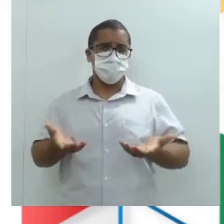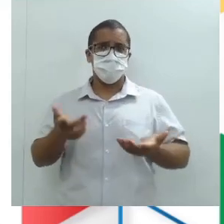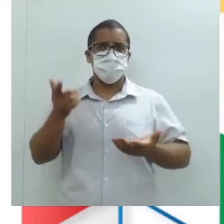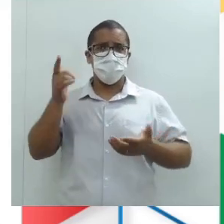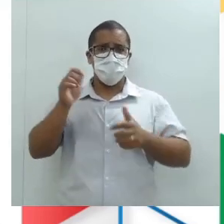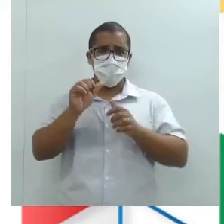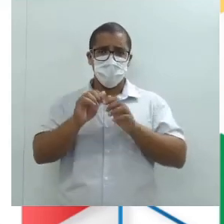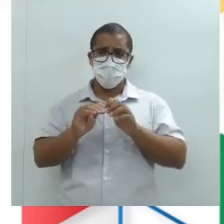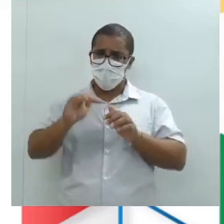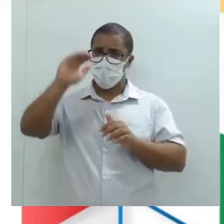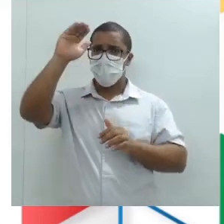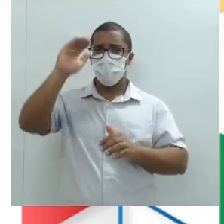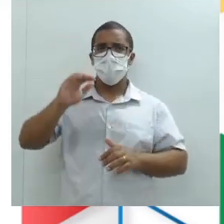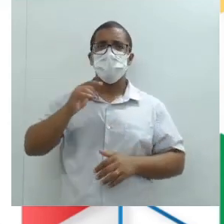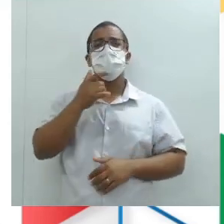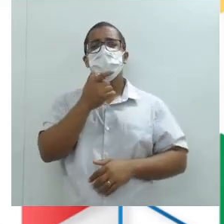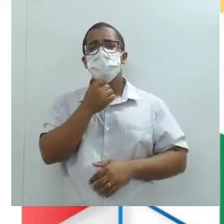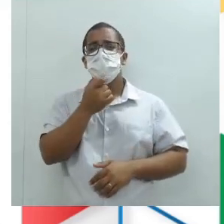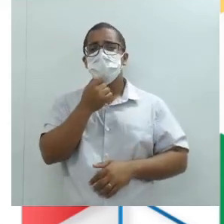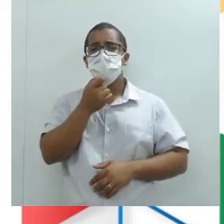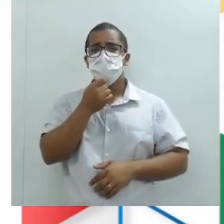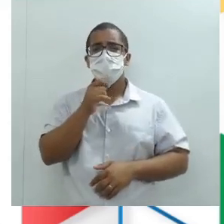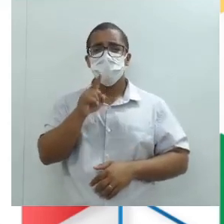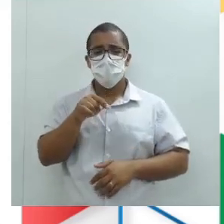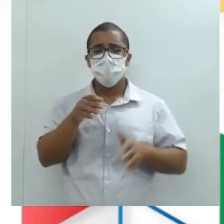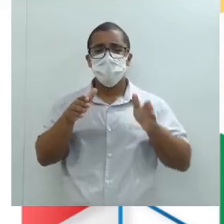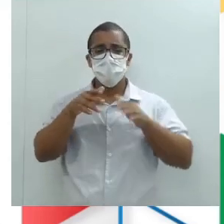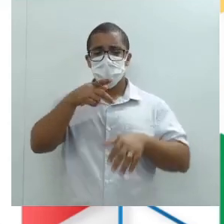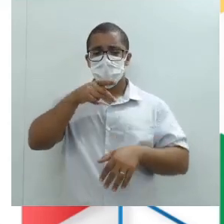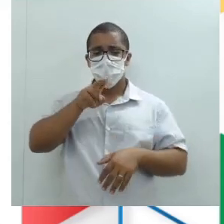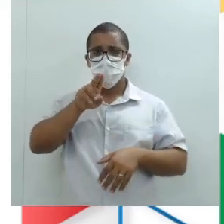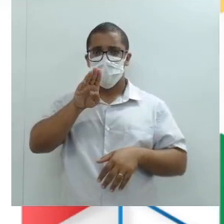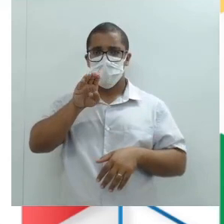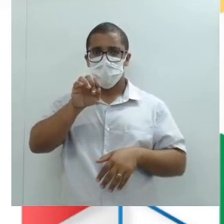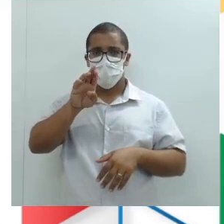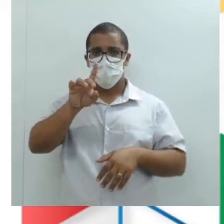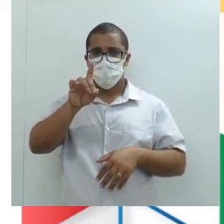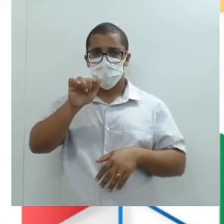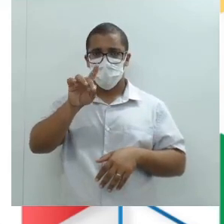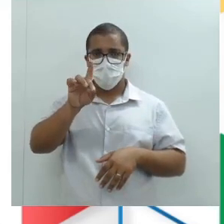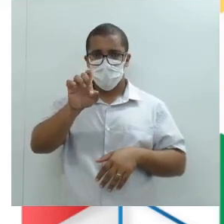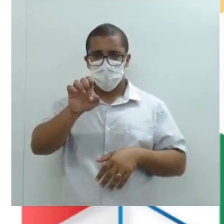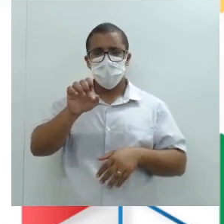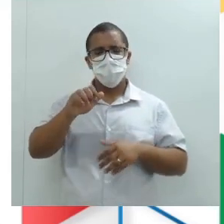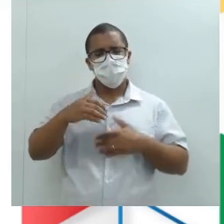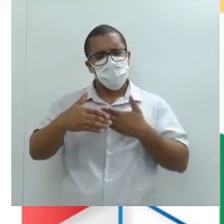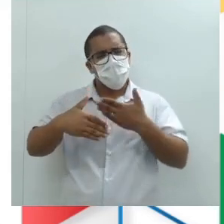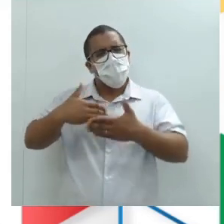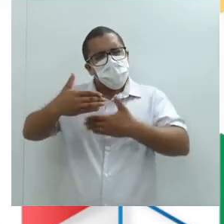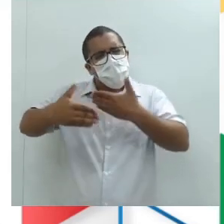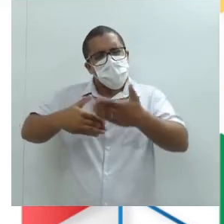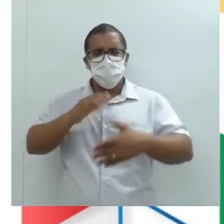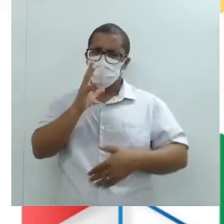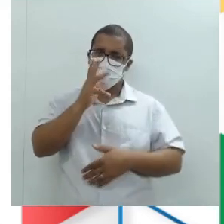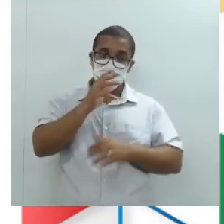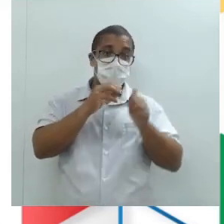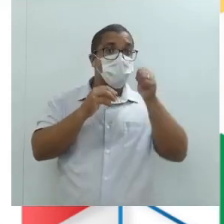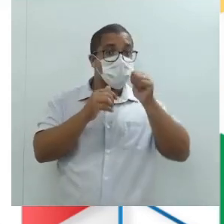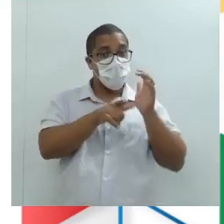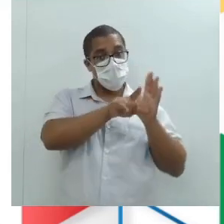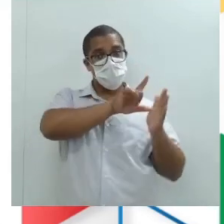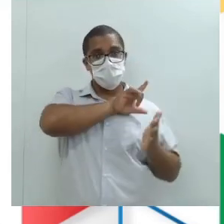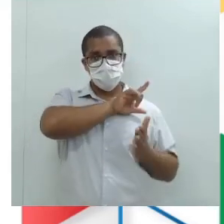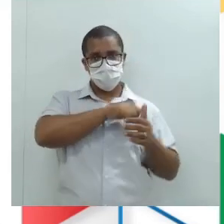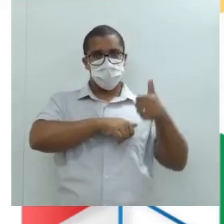muscular. Então, nos meninos, a puberdade ela vai ter um início um pouco mais tarde do que as